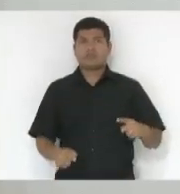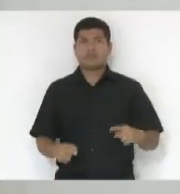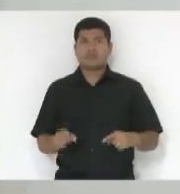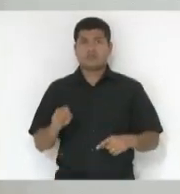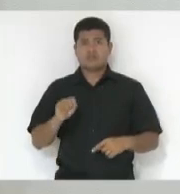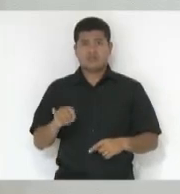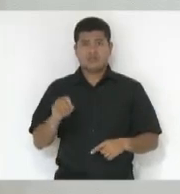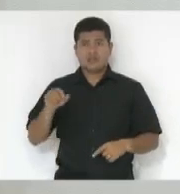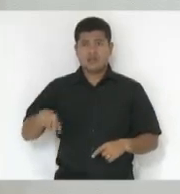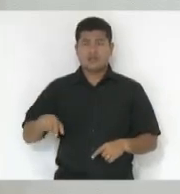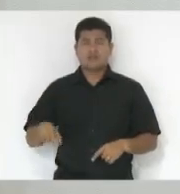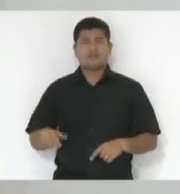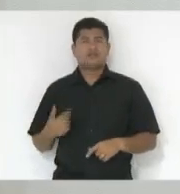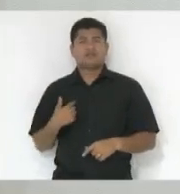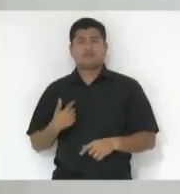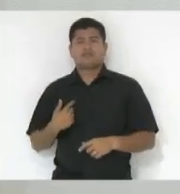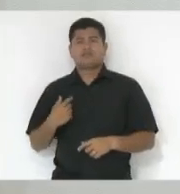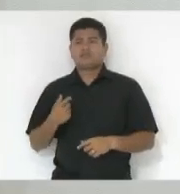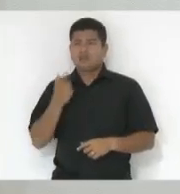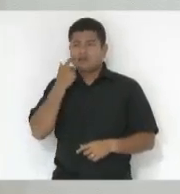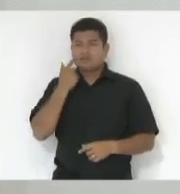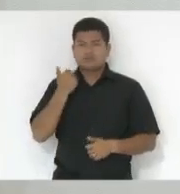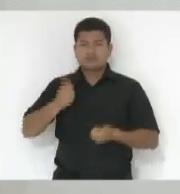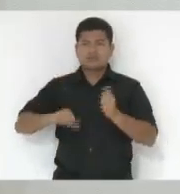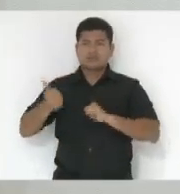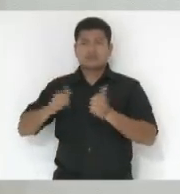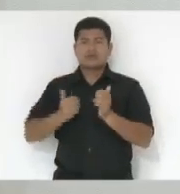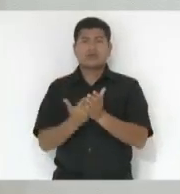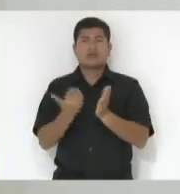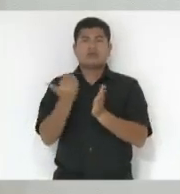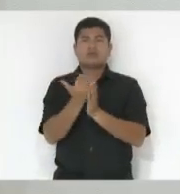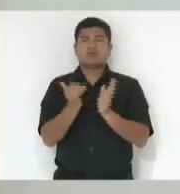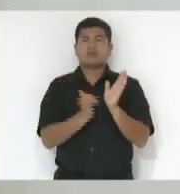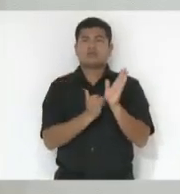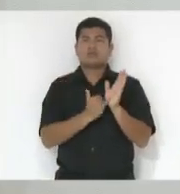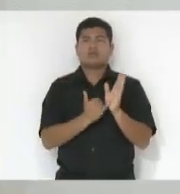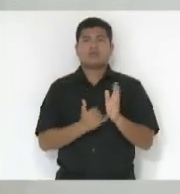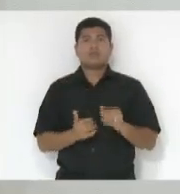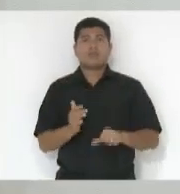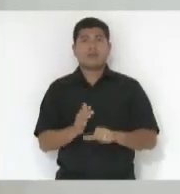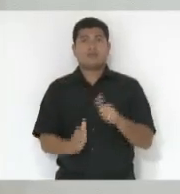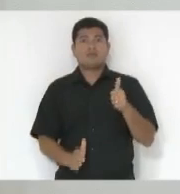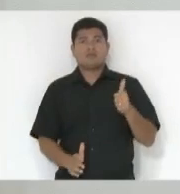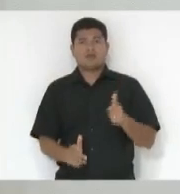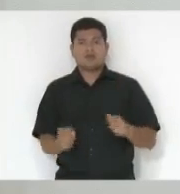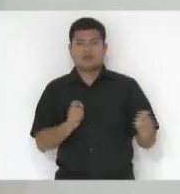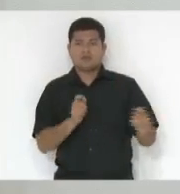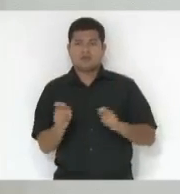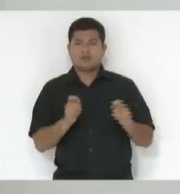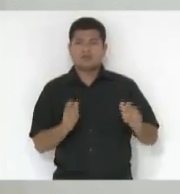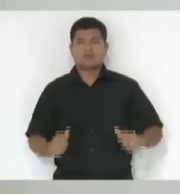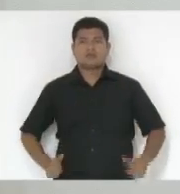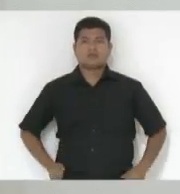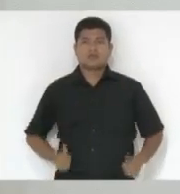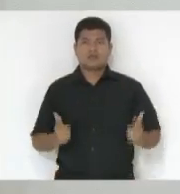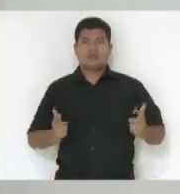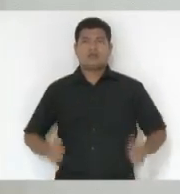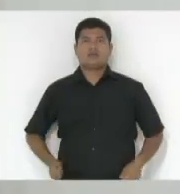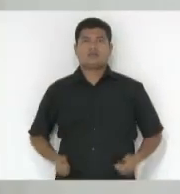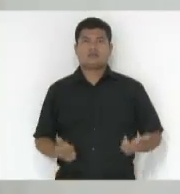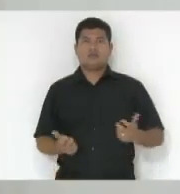aqui o aumento de impostos. Ou seja, foi a primeira forma de controle de despesa. O rei não poderia